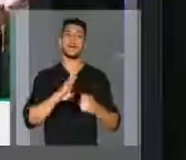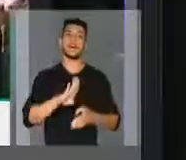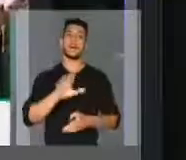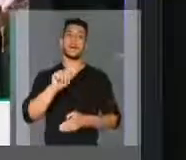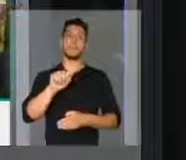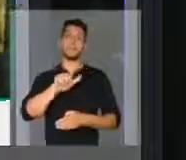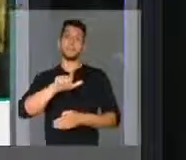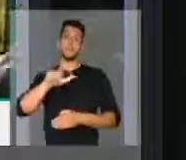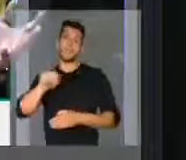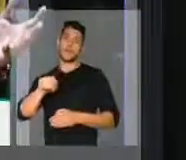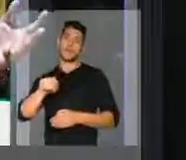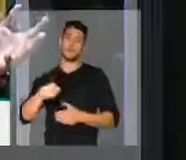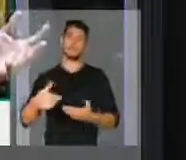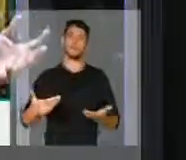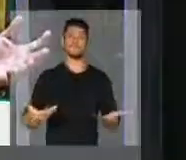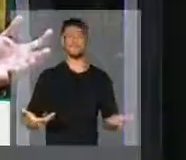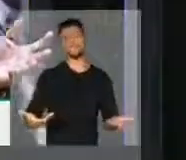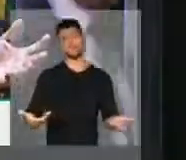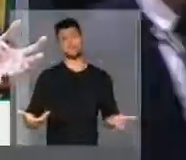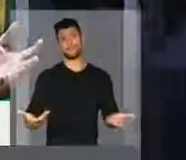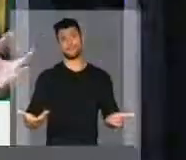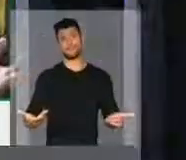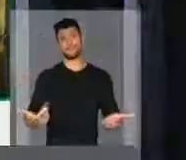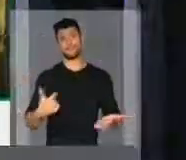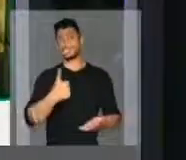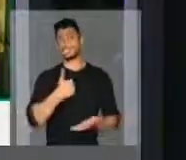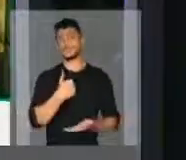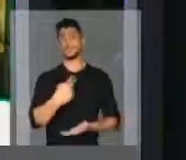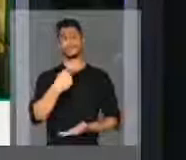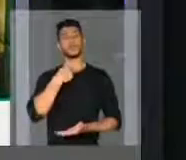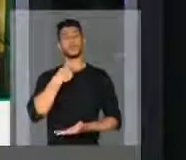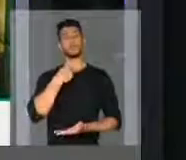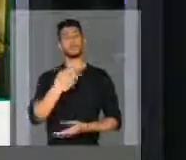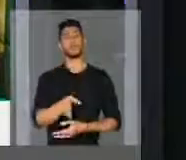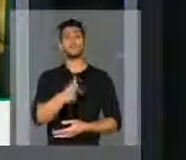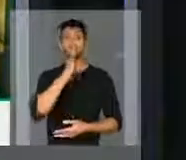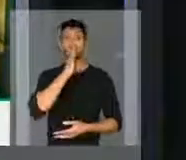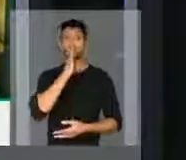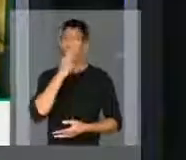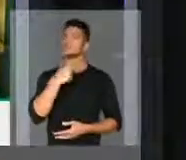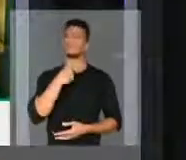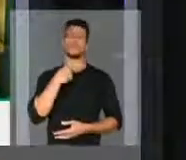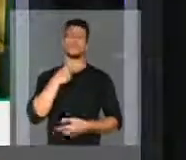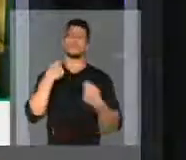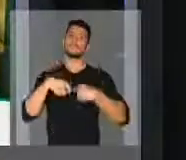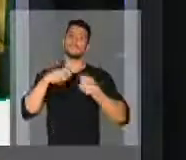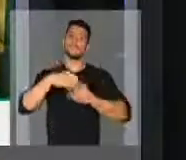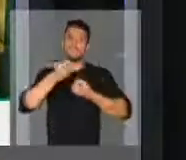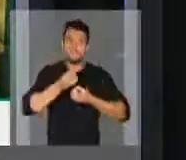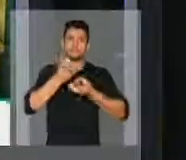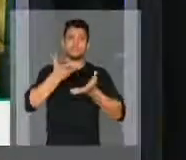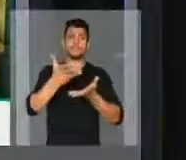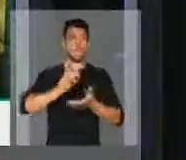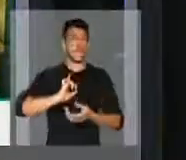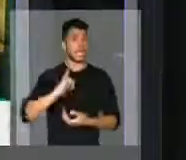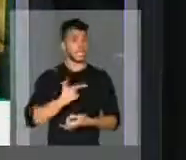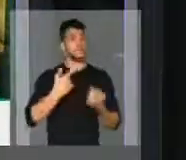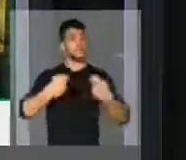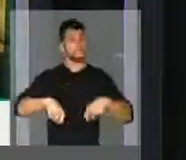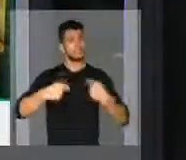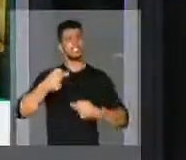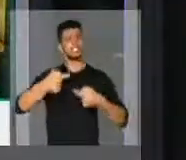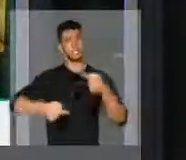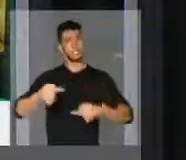Deu um minuto. Então, eu não posso aqui me encalar, porque eu sei que isso aqui vai ter que entrar no debate. Nós temos